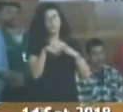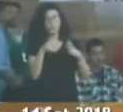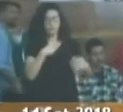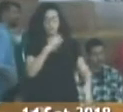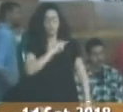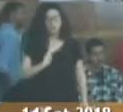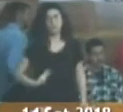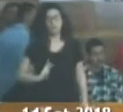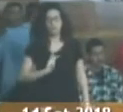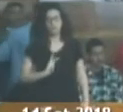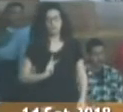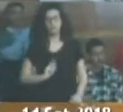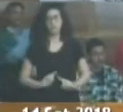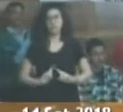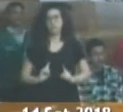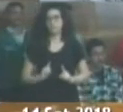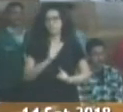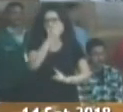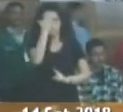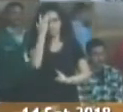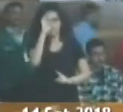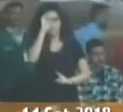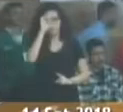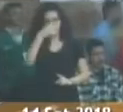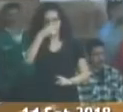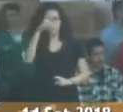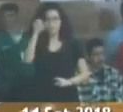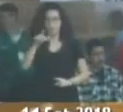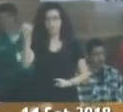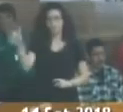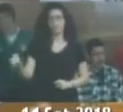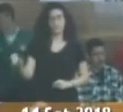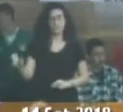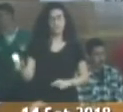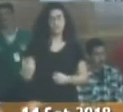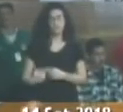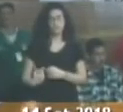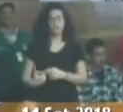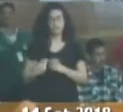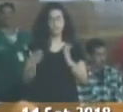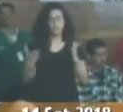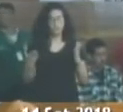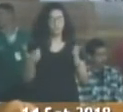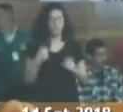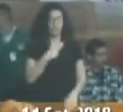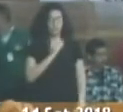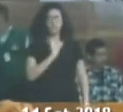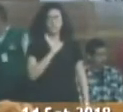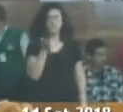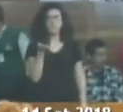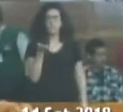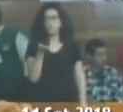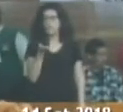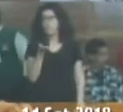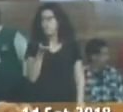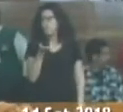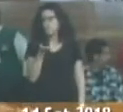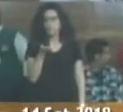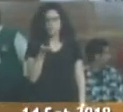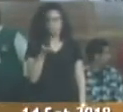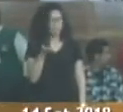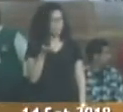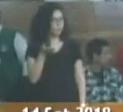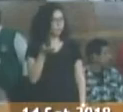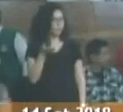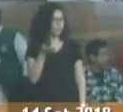presidente, mas quem manda é ele, porque eu já estou há muitos anos